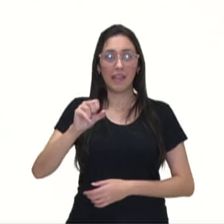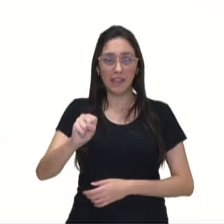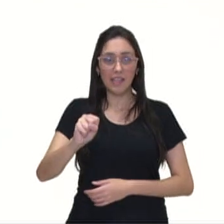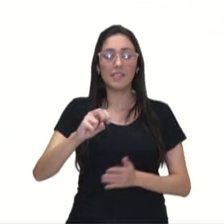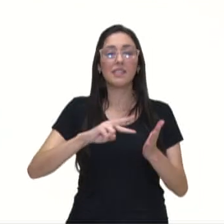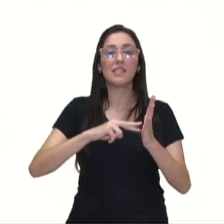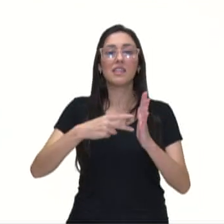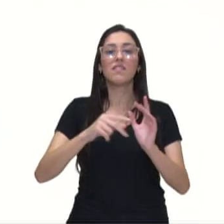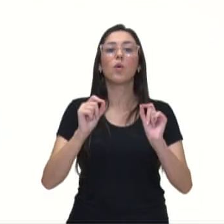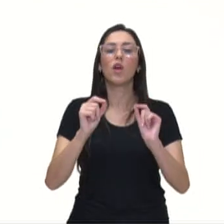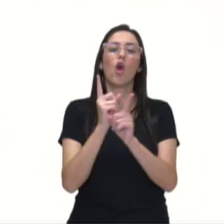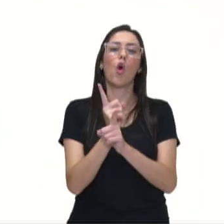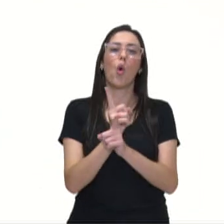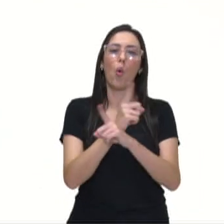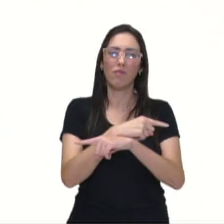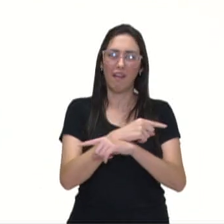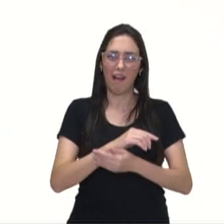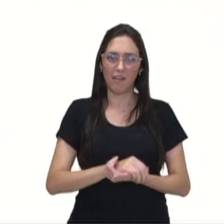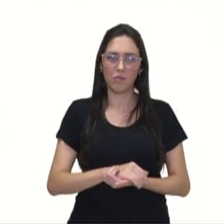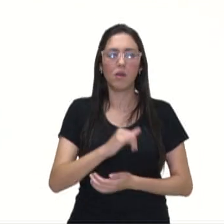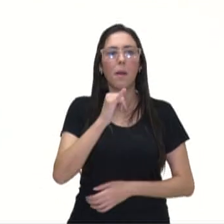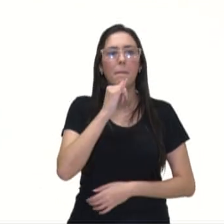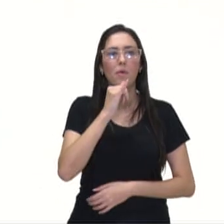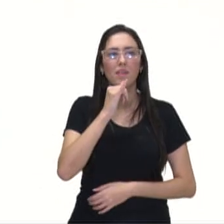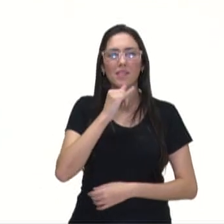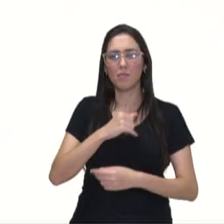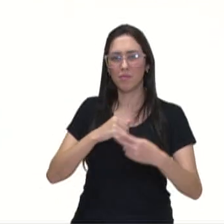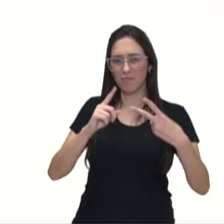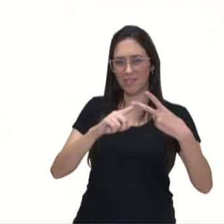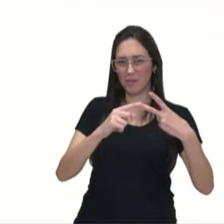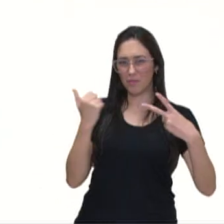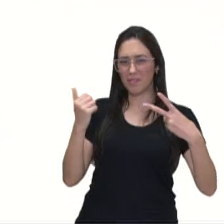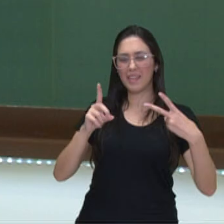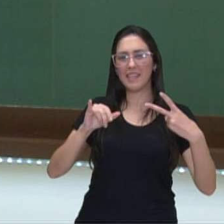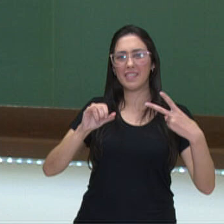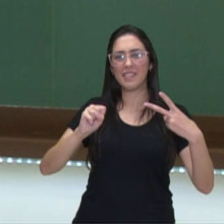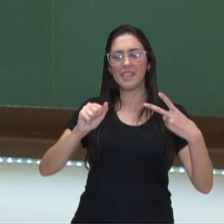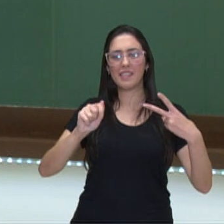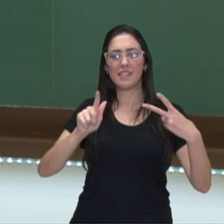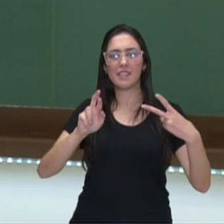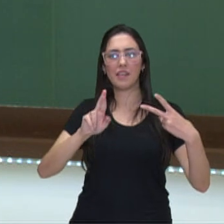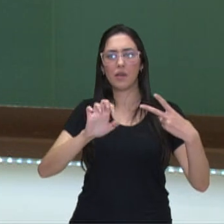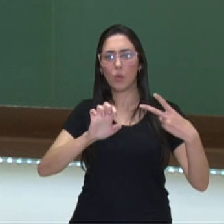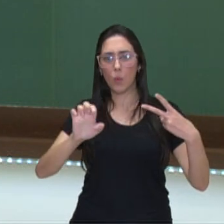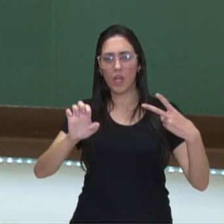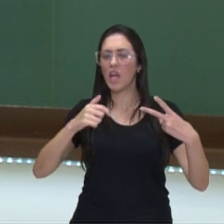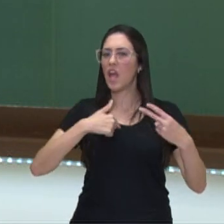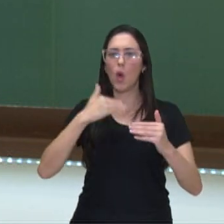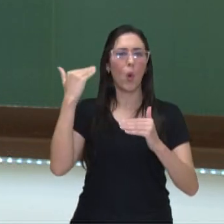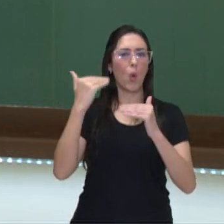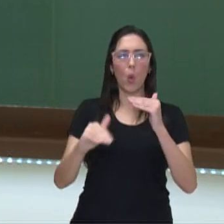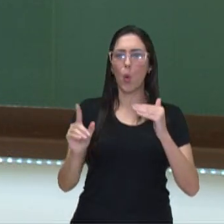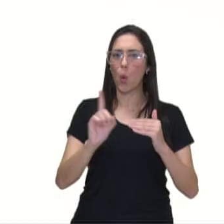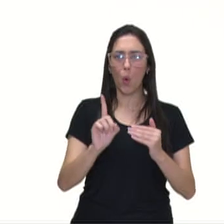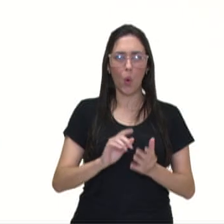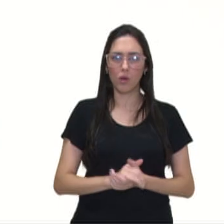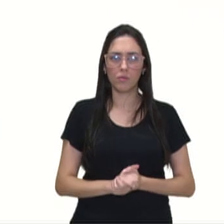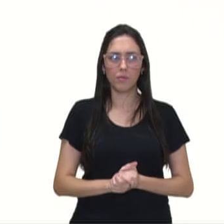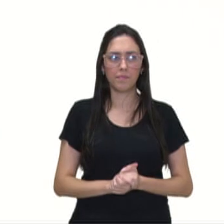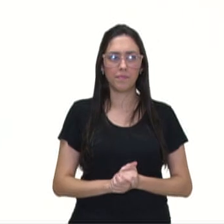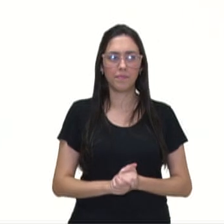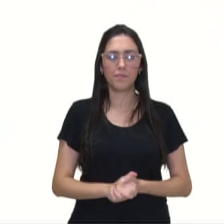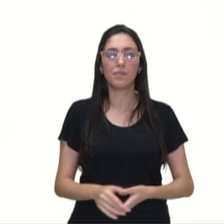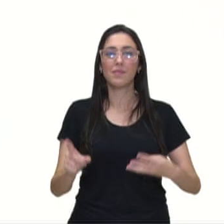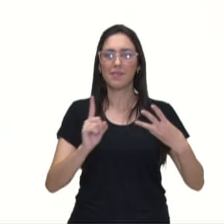do contrário. Disagree, eu não concordo, portanto, eu discordo. Re,